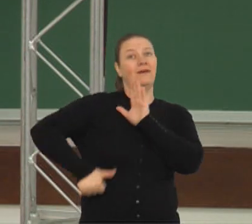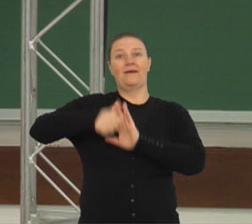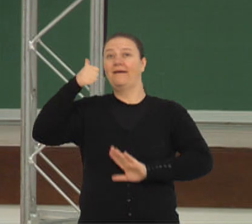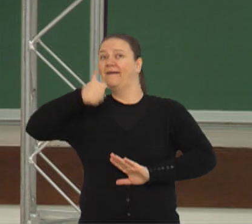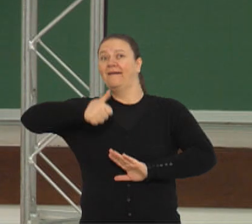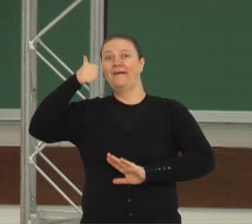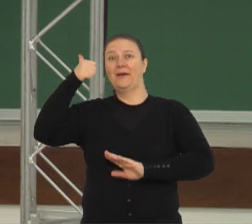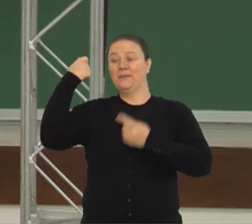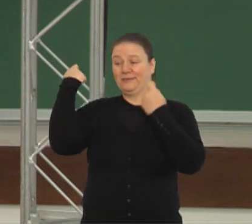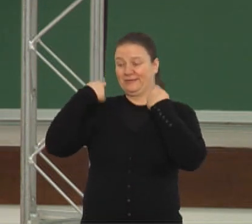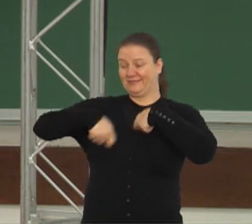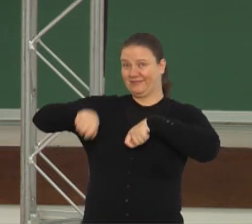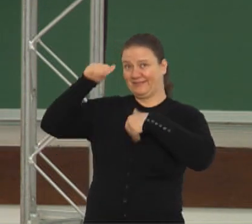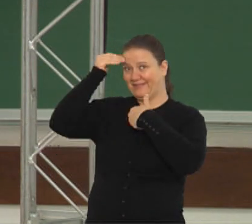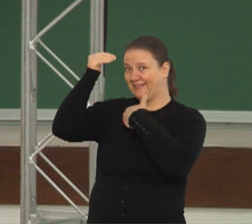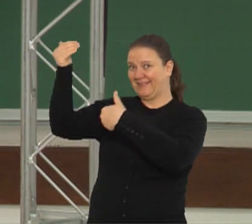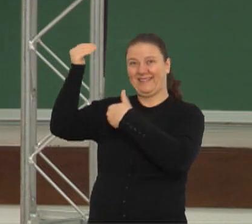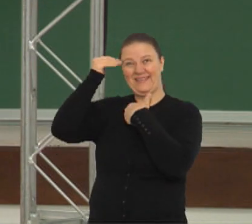ou bota a culpa nele, né?